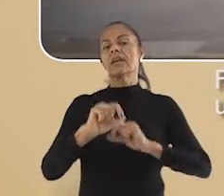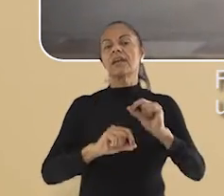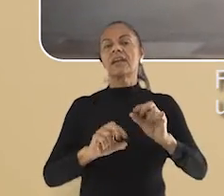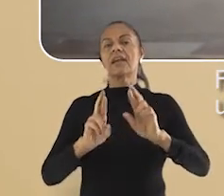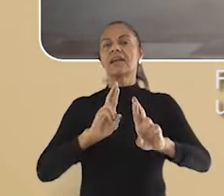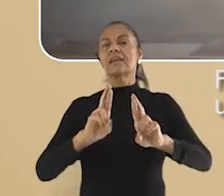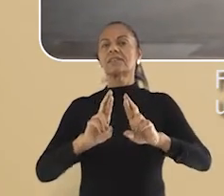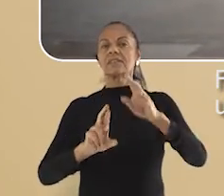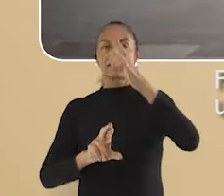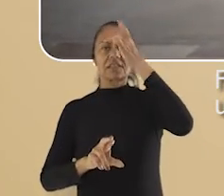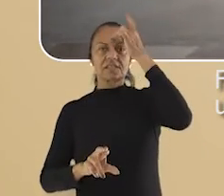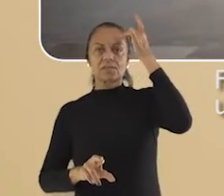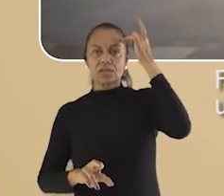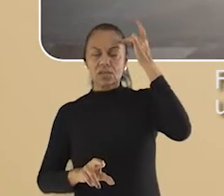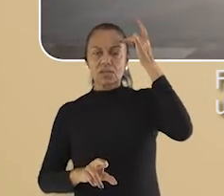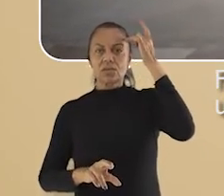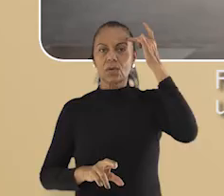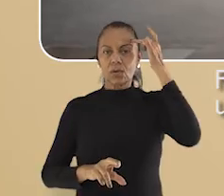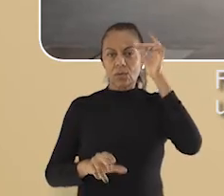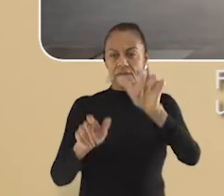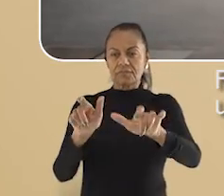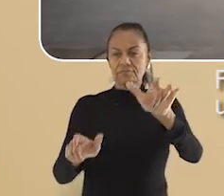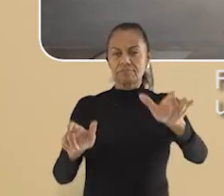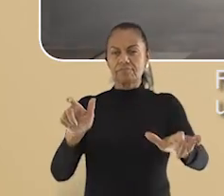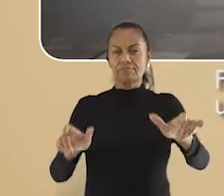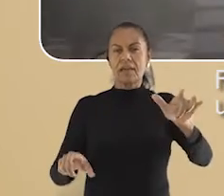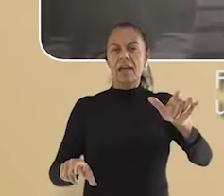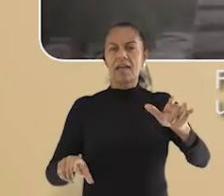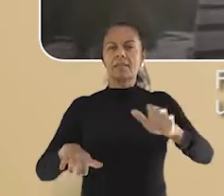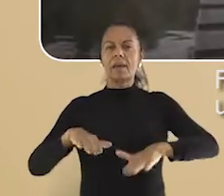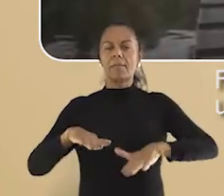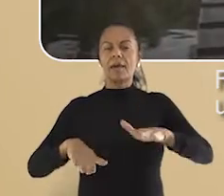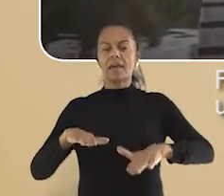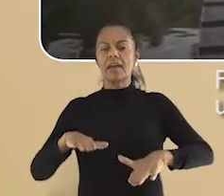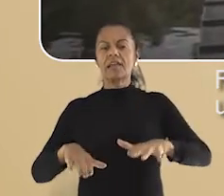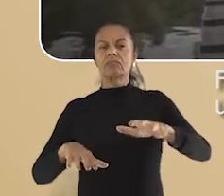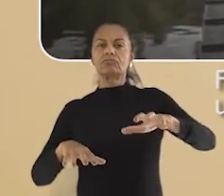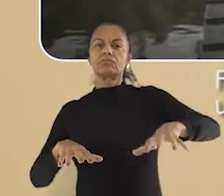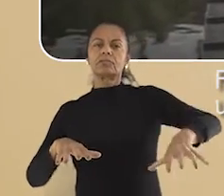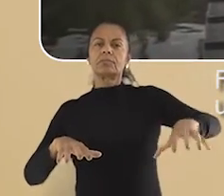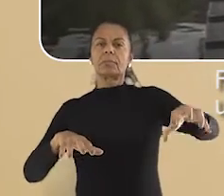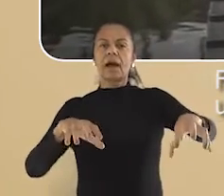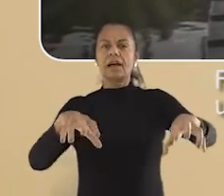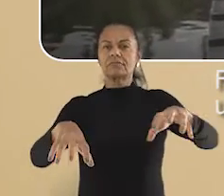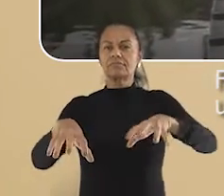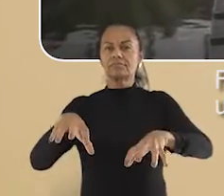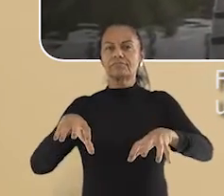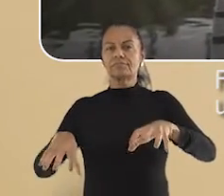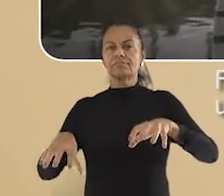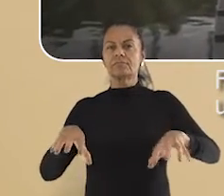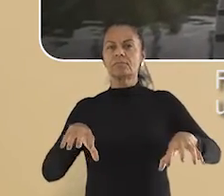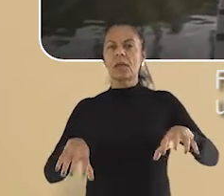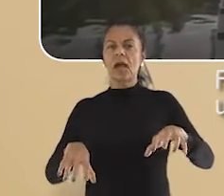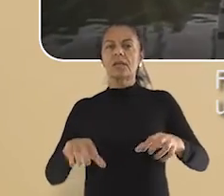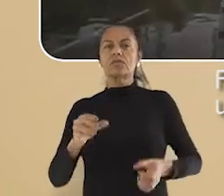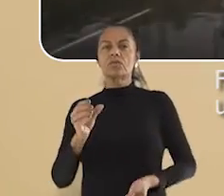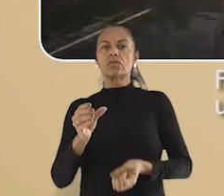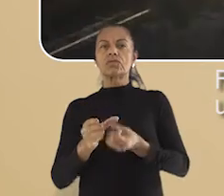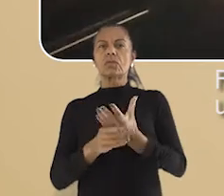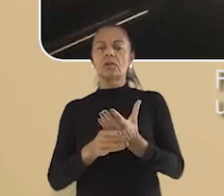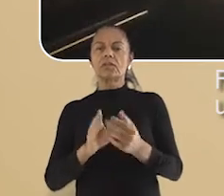isso, a ideia era que a relação das pessoas com a cidade variasse de acordo com a função de cada espaço da